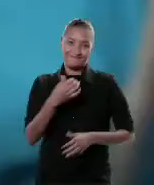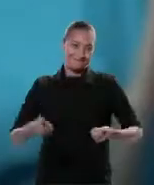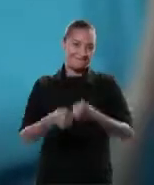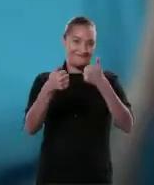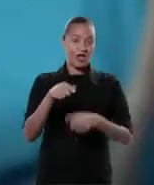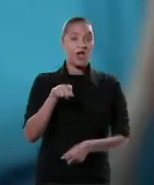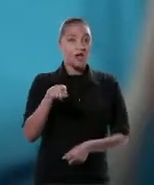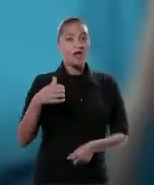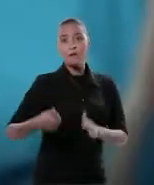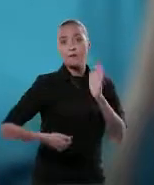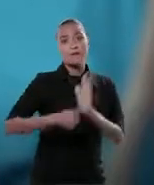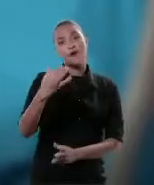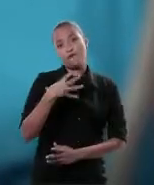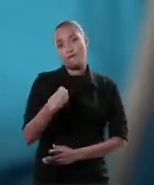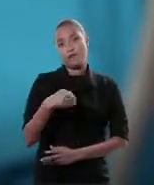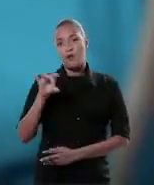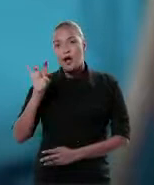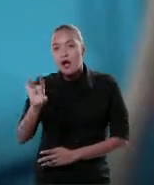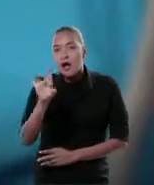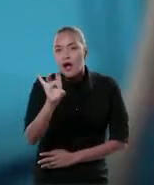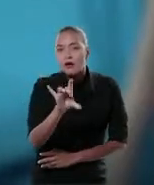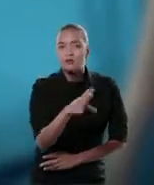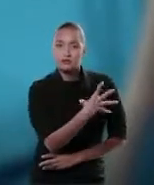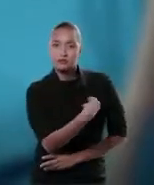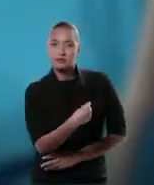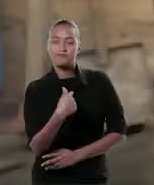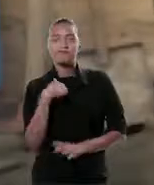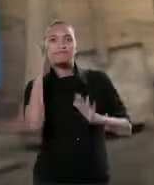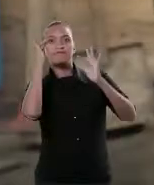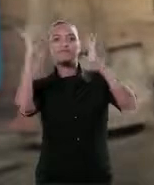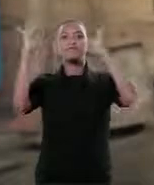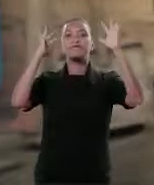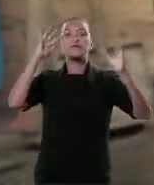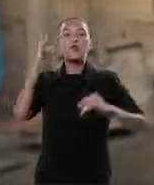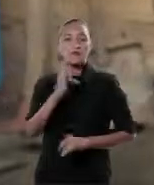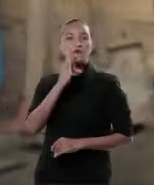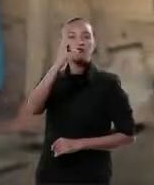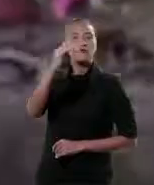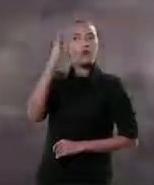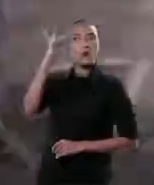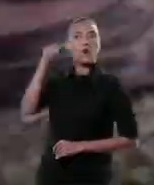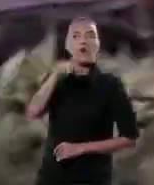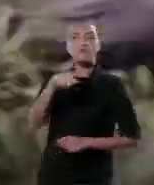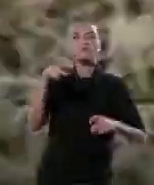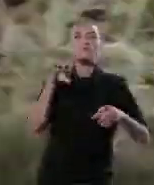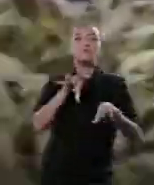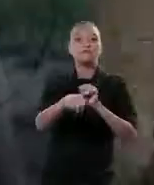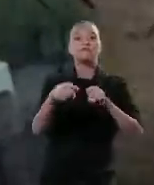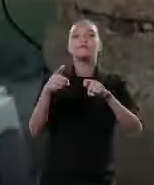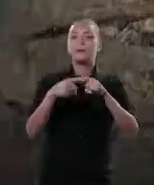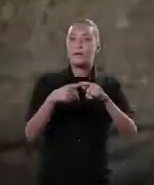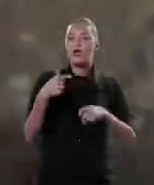vida. Ele é o meu primeiro filho, né? E para cada filho a gente tem um sonho. Eu sonho que ele seja um médico e vai, eu creio que ele vai